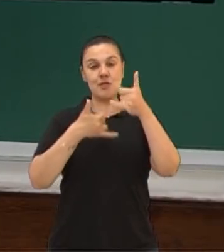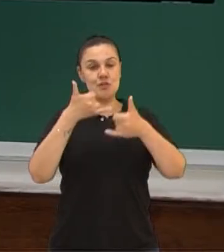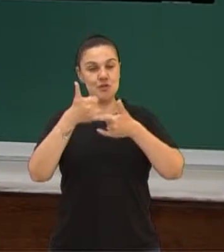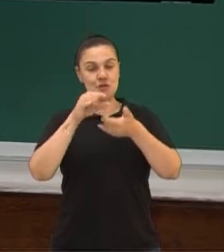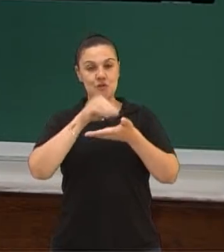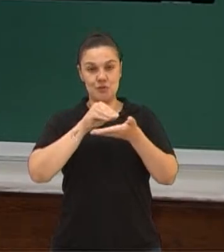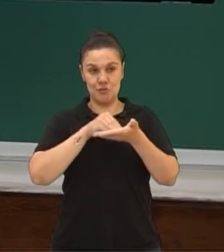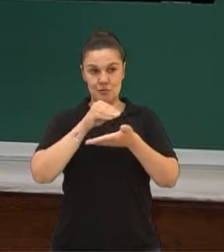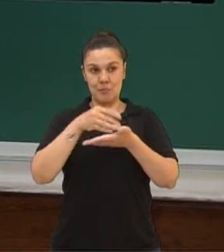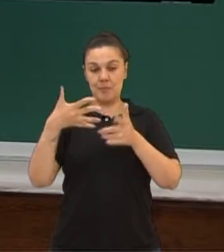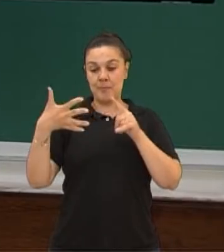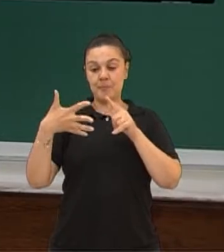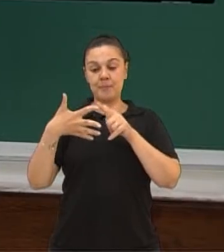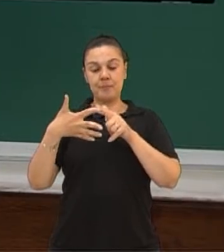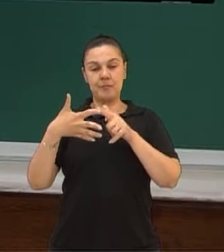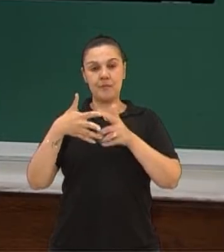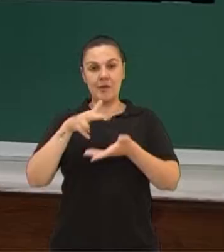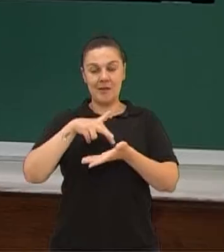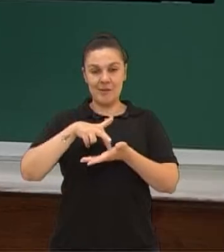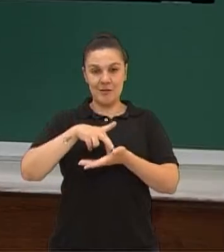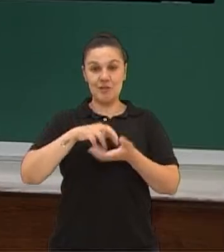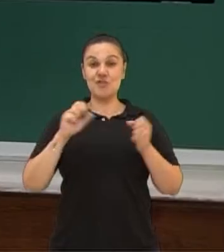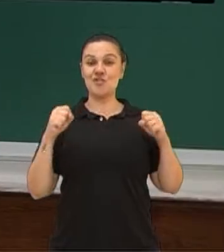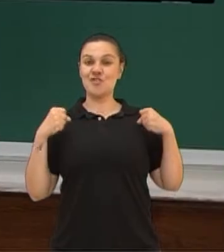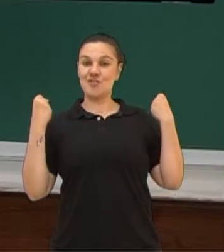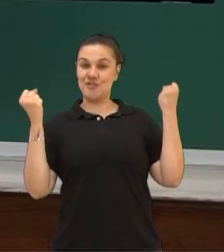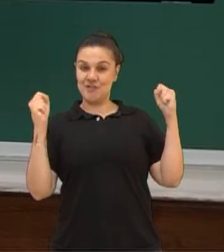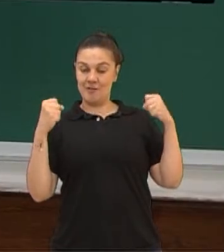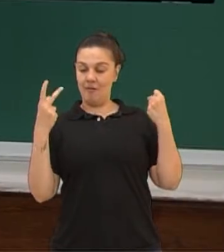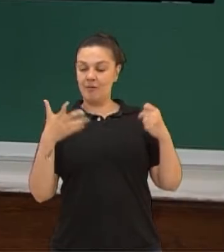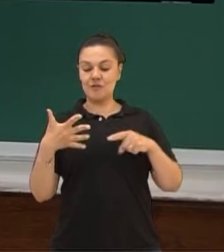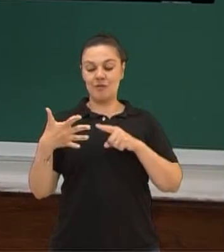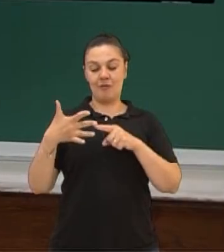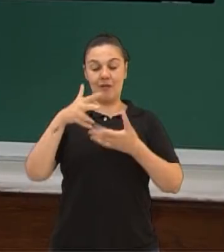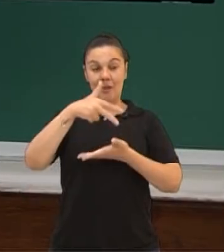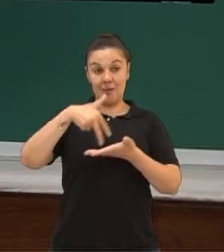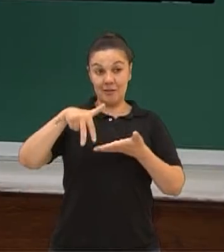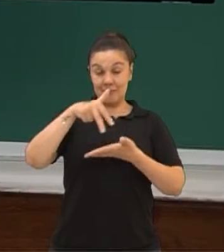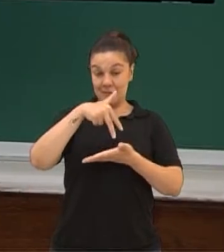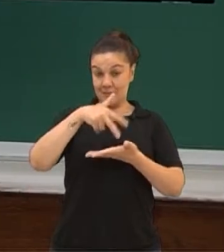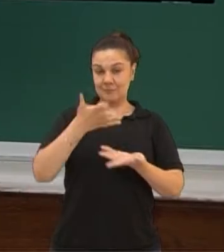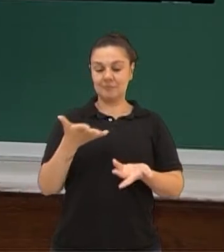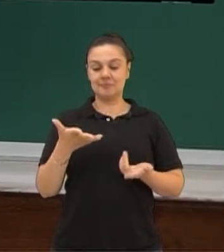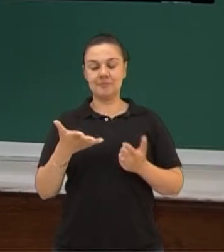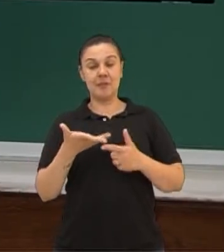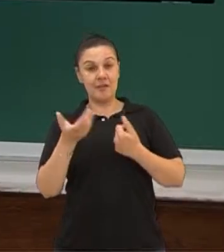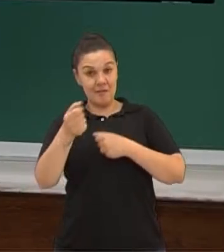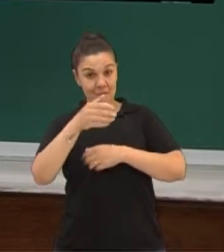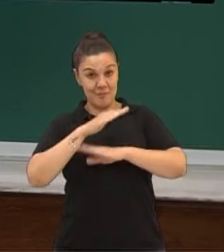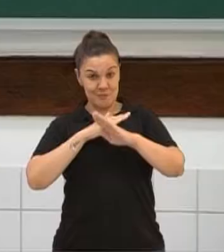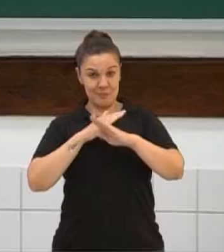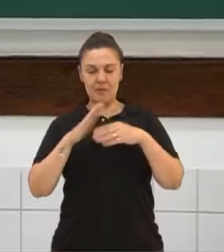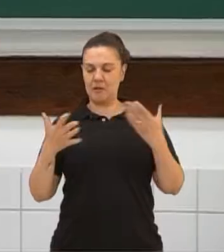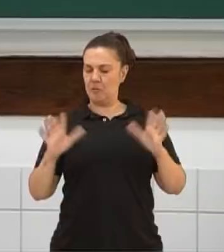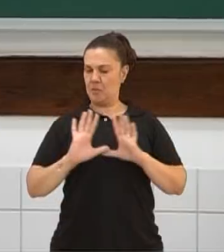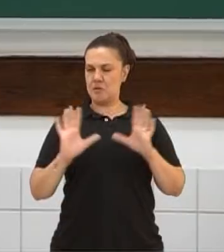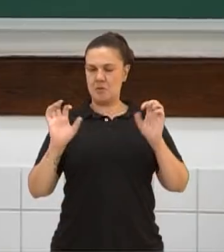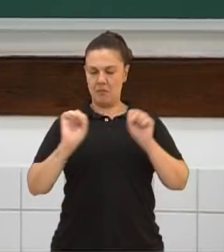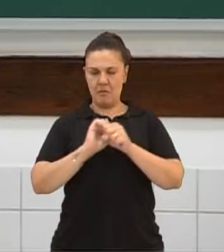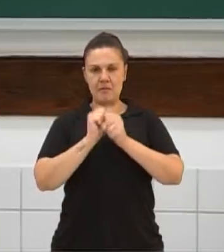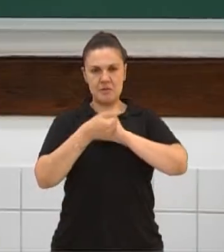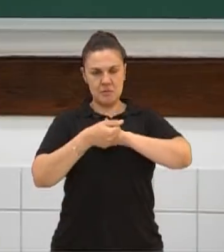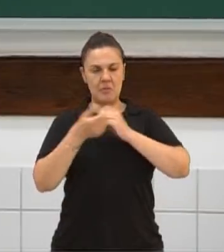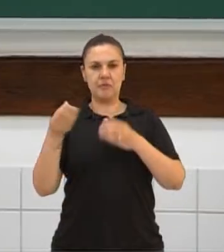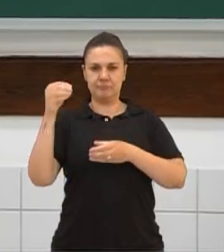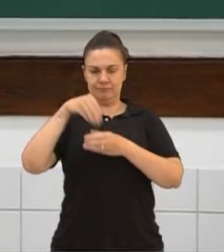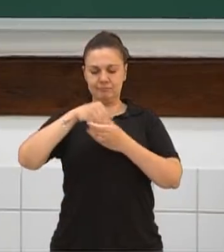jogos e brincadeiras, nós temos as ginásticas, nós temos as danças, né? E as lutas. Então, não é somente o esporte. O esporte